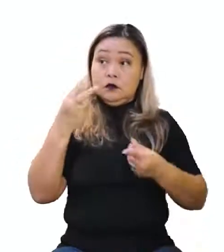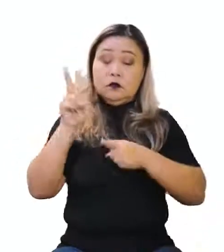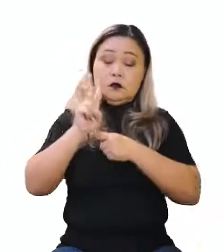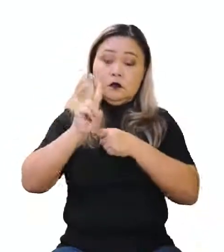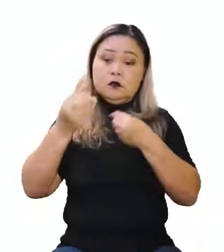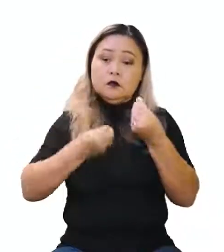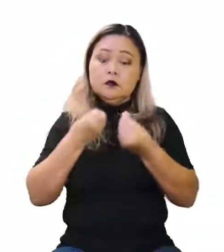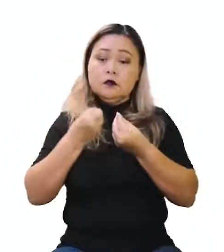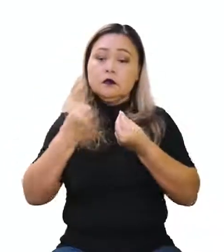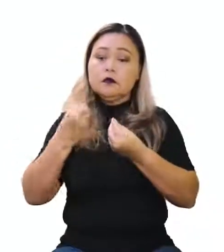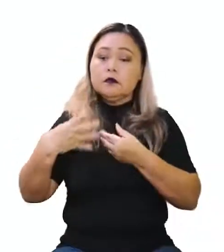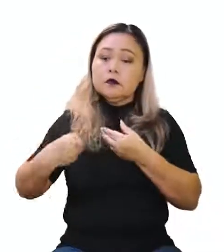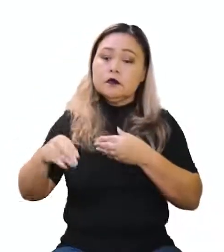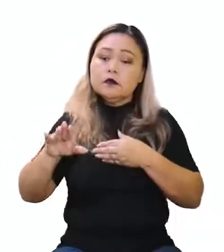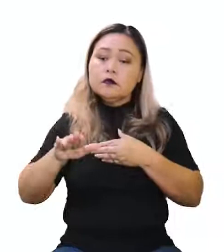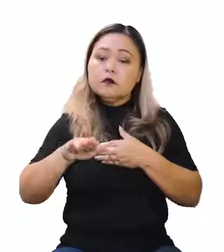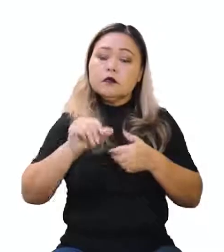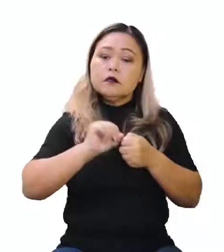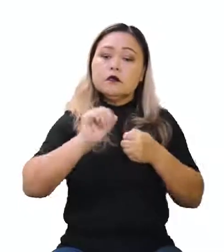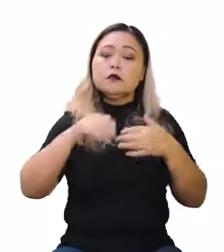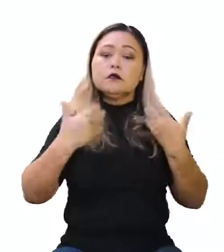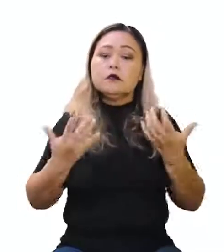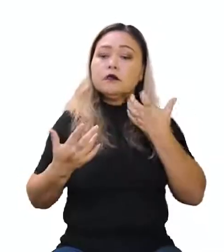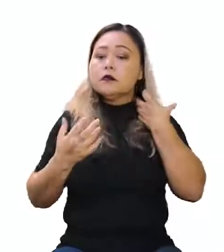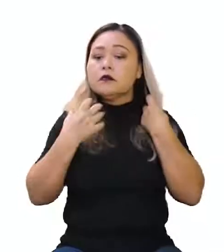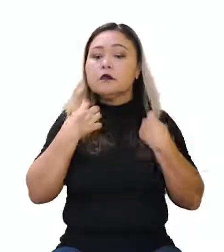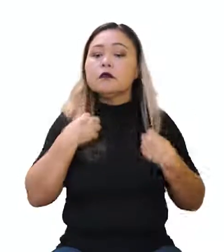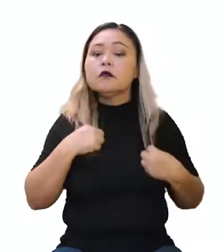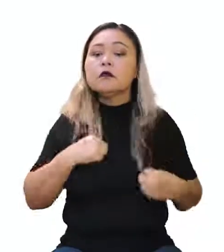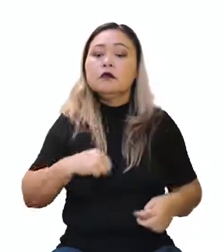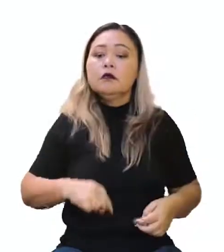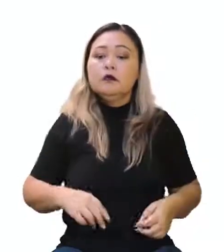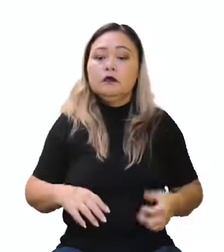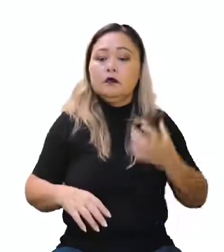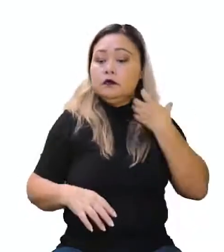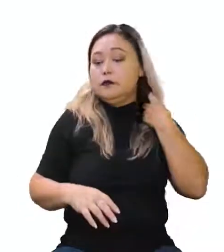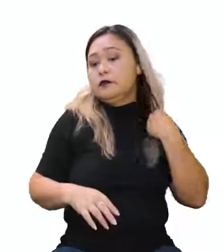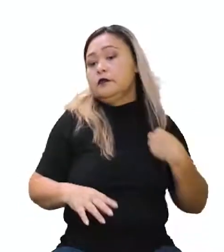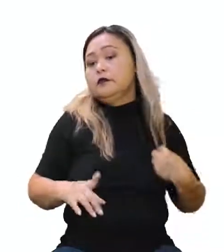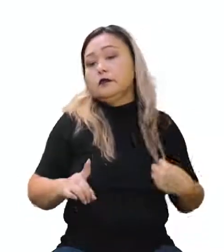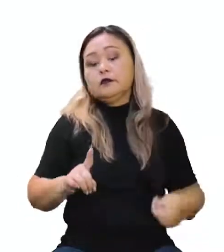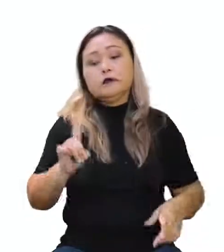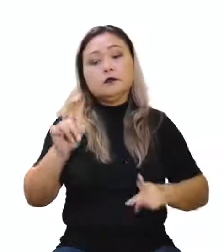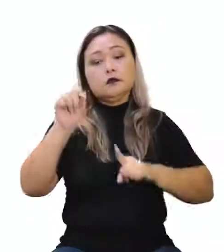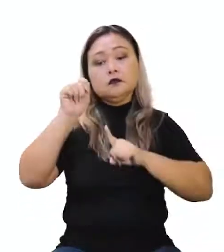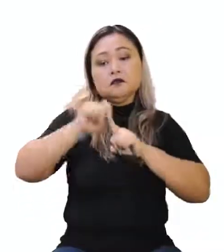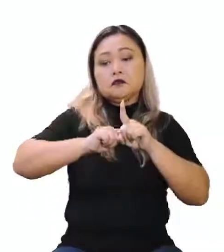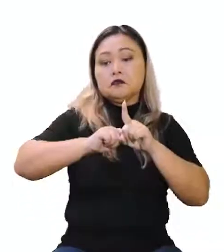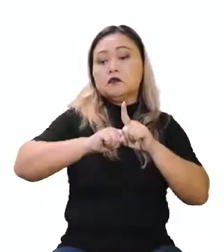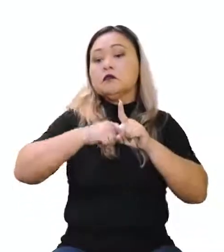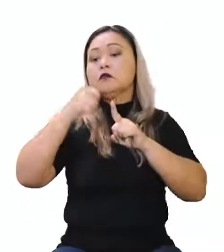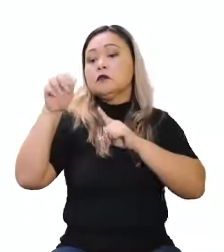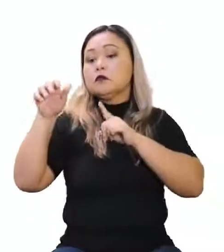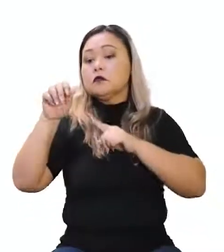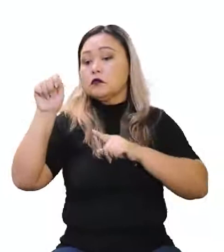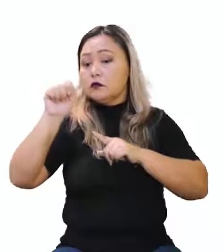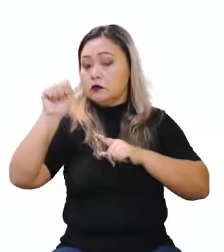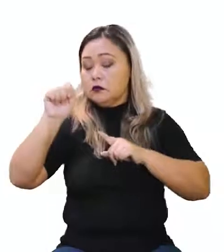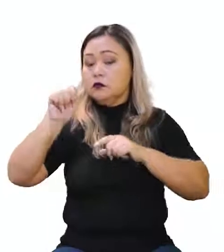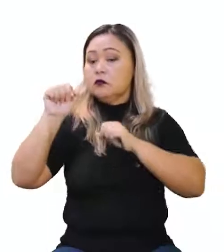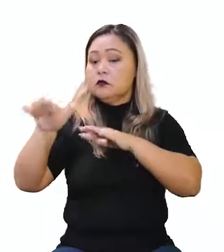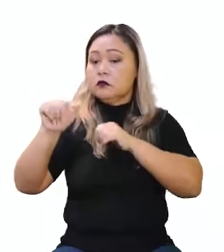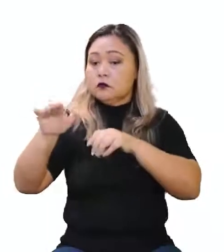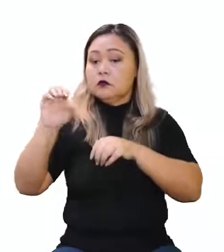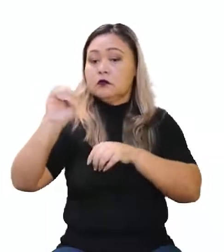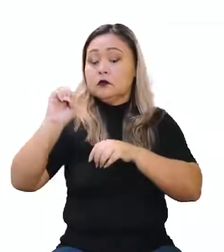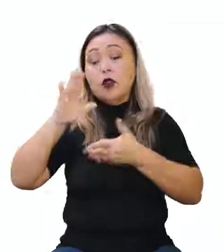de criação dos filhotes. Então, seria essa época de acasalamento de agosto, setembro, outubro, tá bom? Até